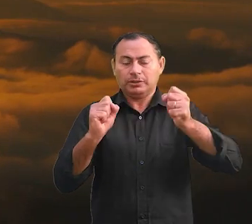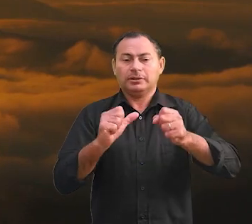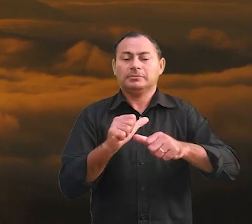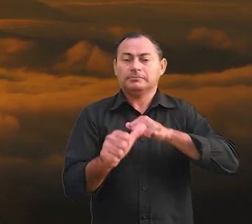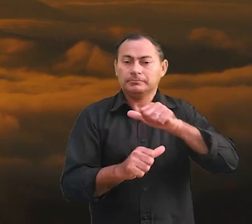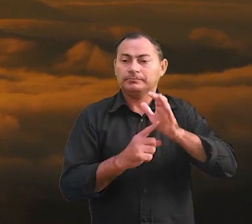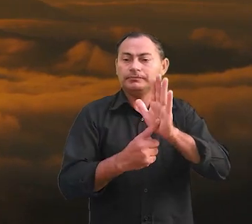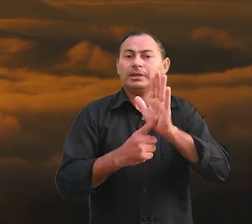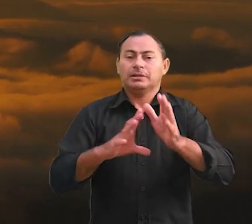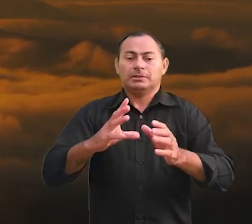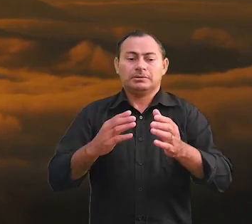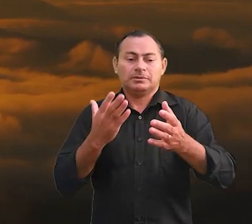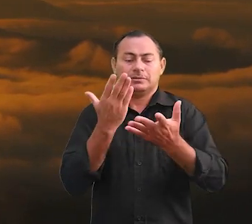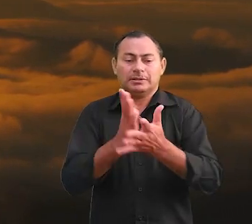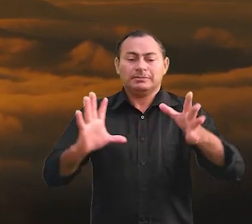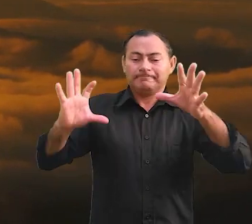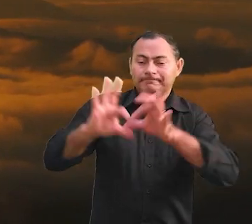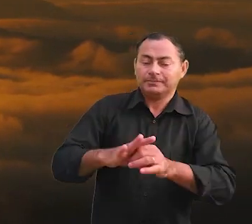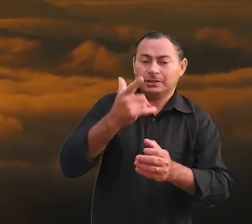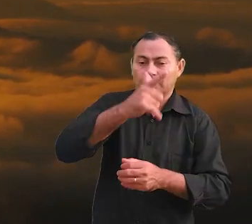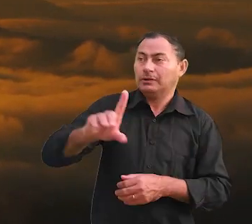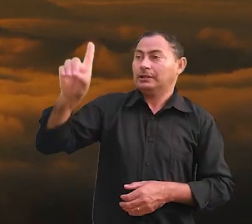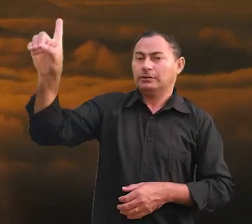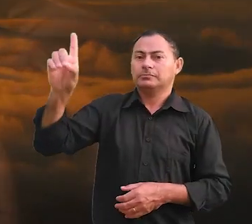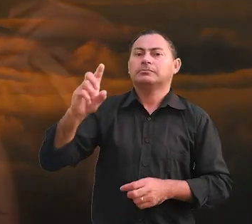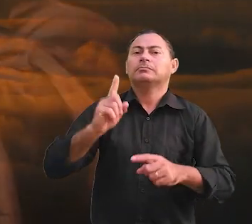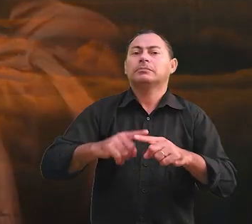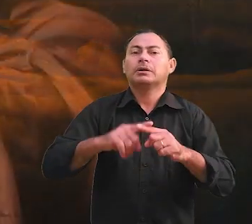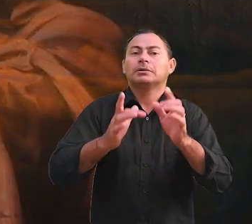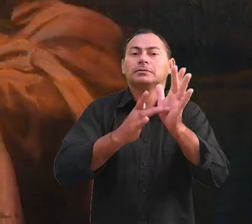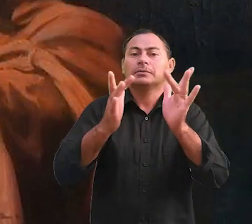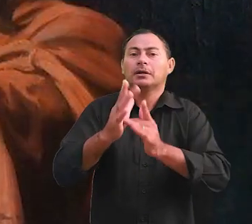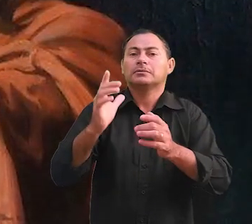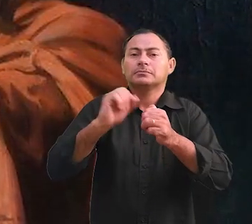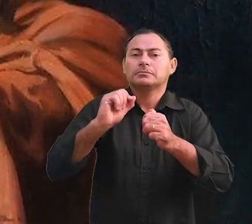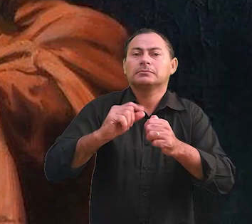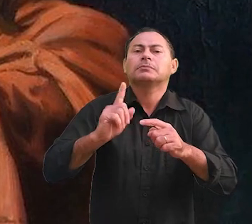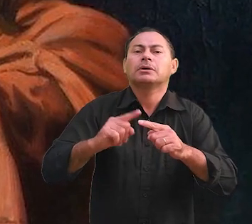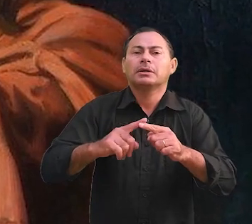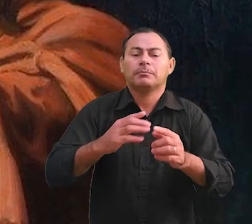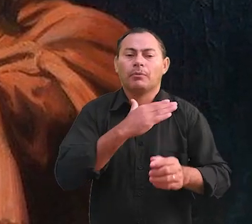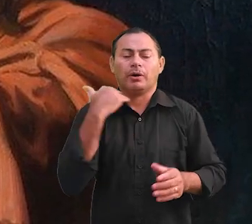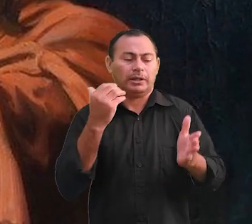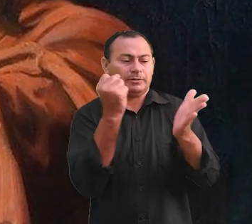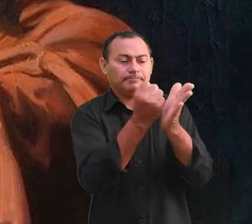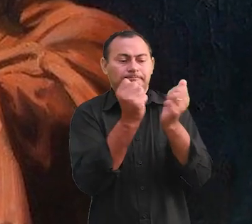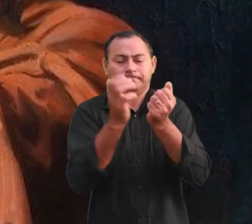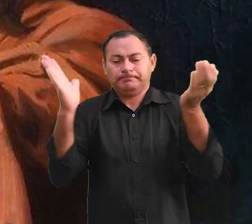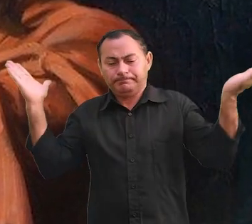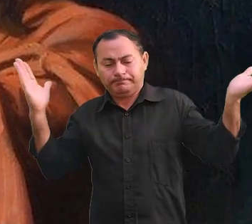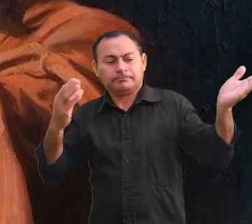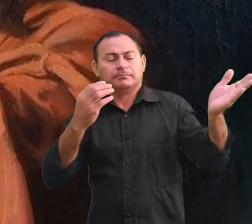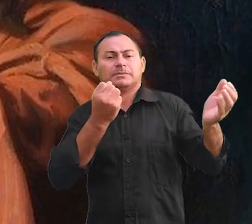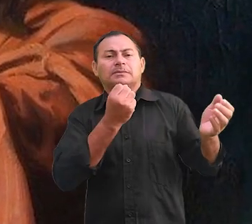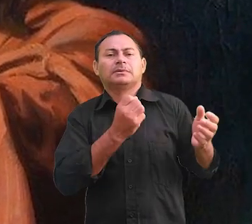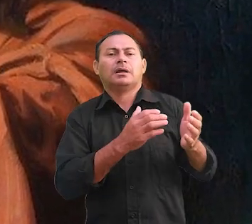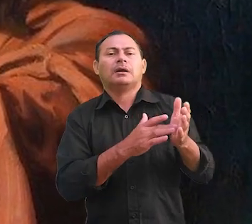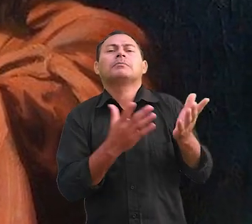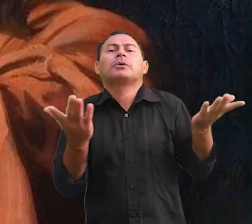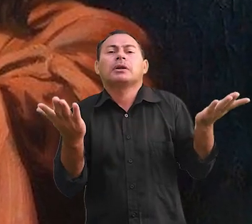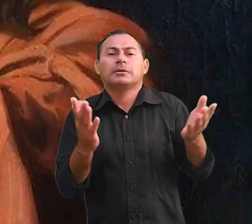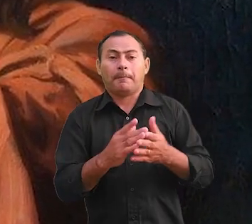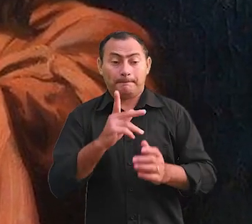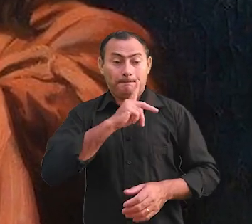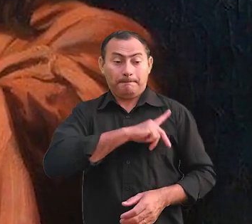poderíamos transpor esse abismo é porque Jesus tinha que fazer isso Paulo fez essa mesma